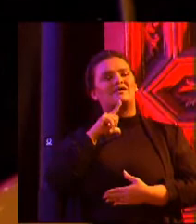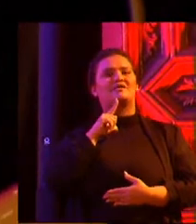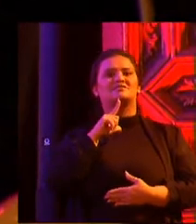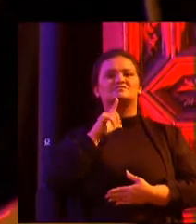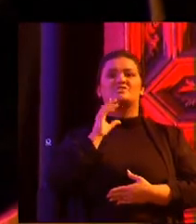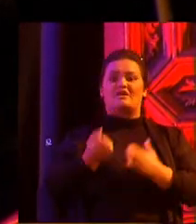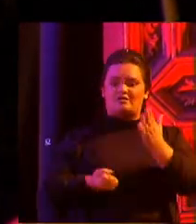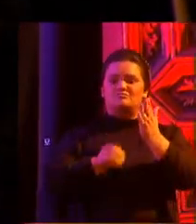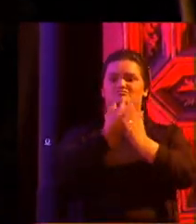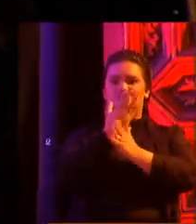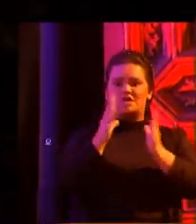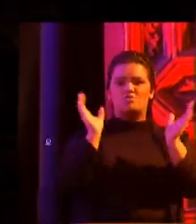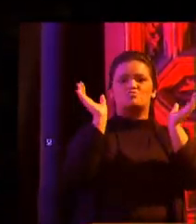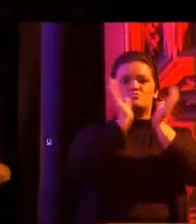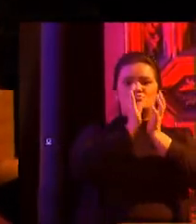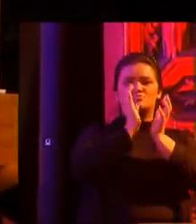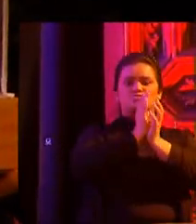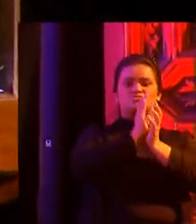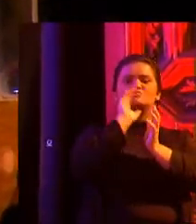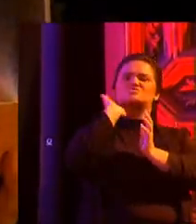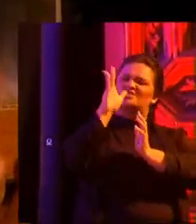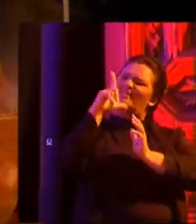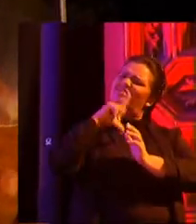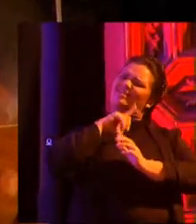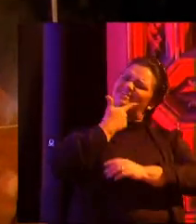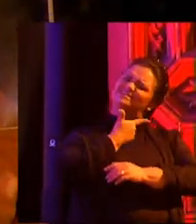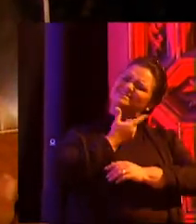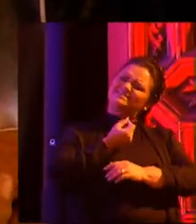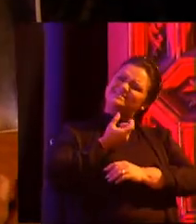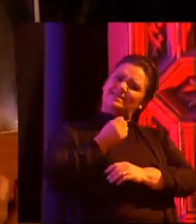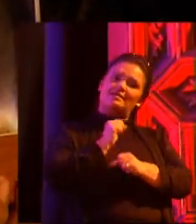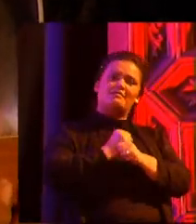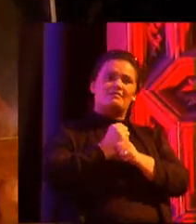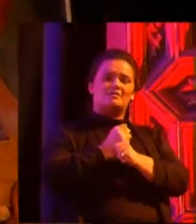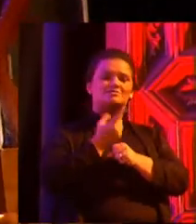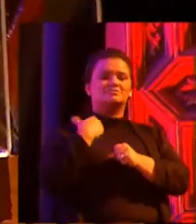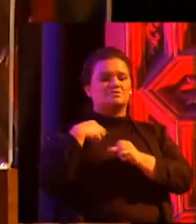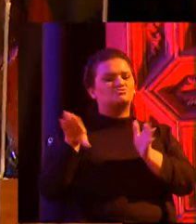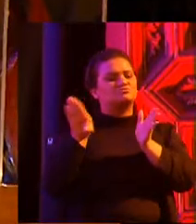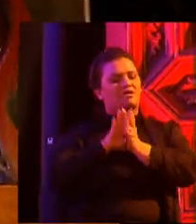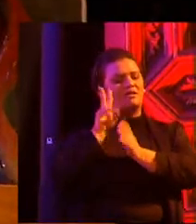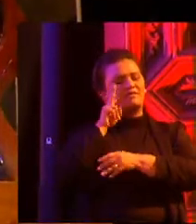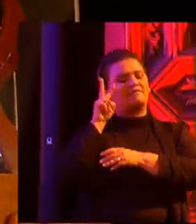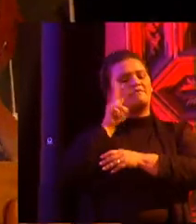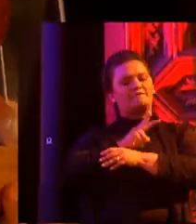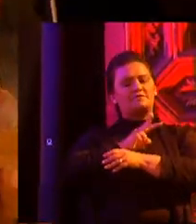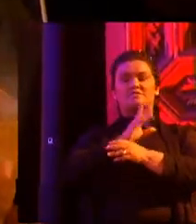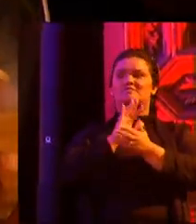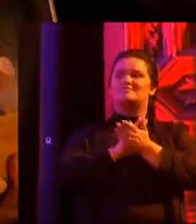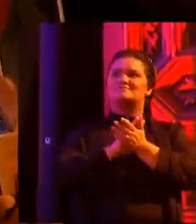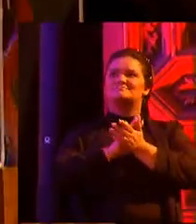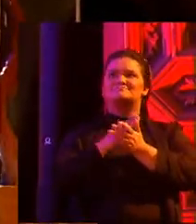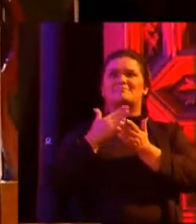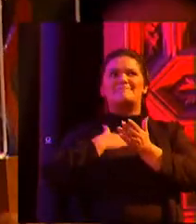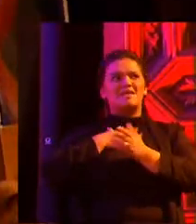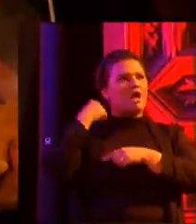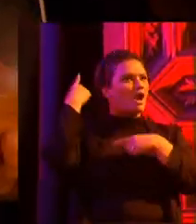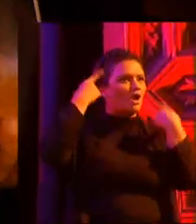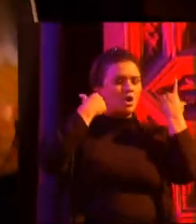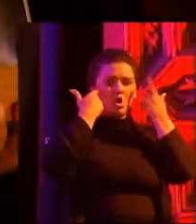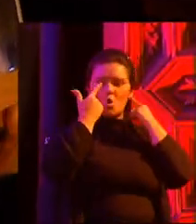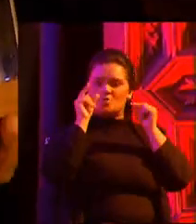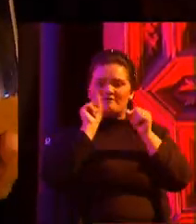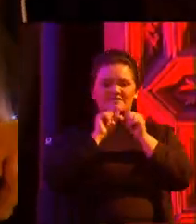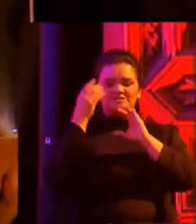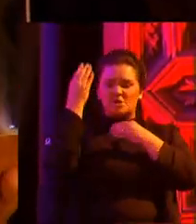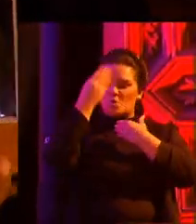para aquele conservatório que já tinha 100 anos quando eu cheguei. E segui nas minhas loucuras, assim, para concurso,